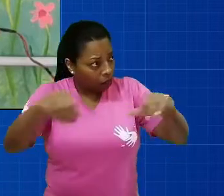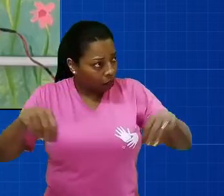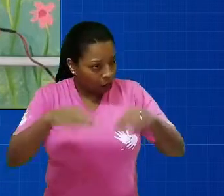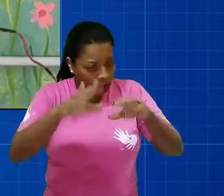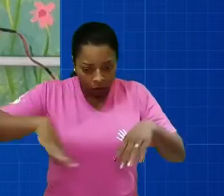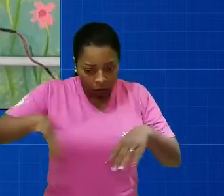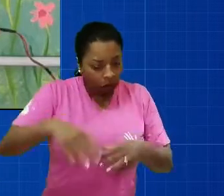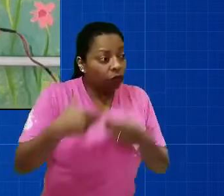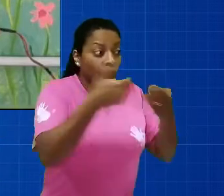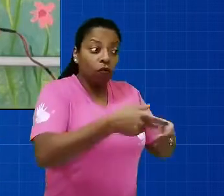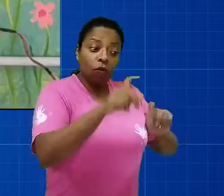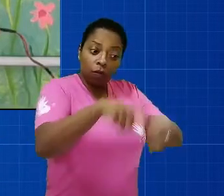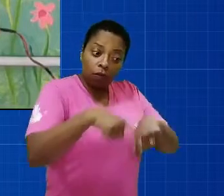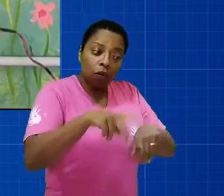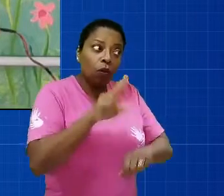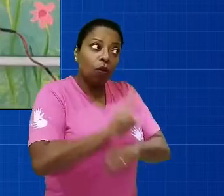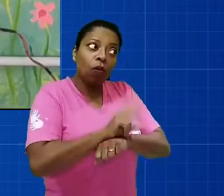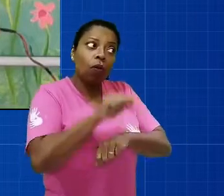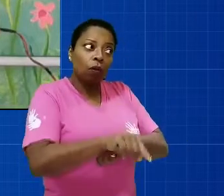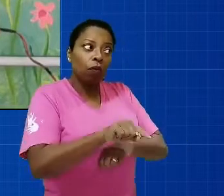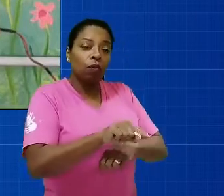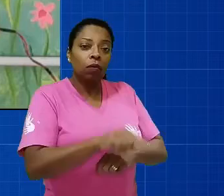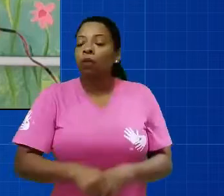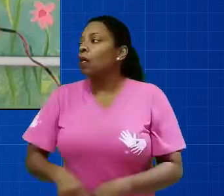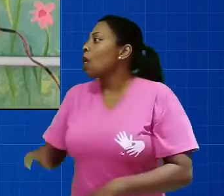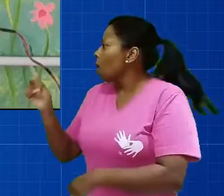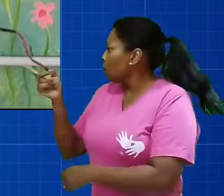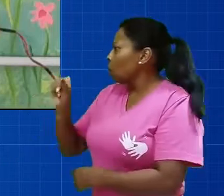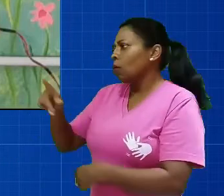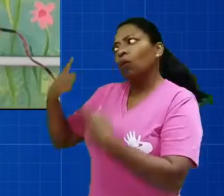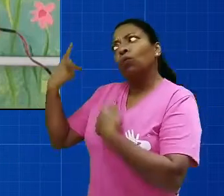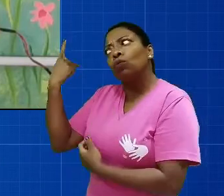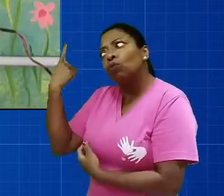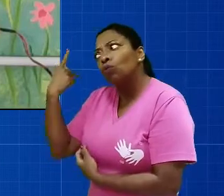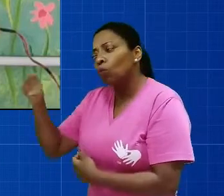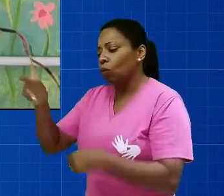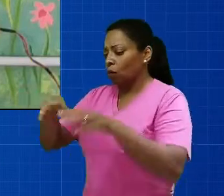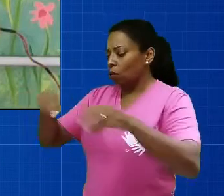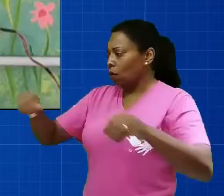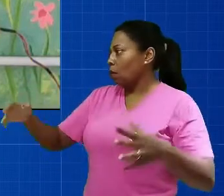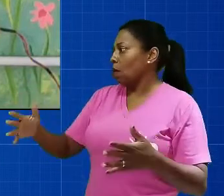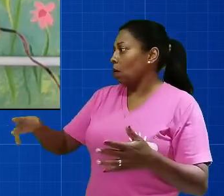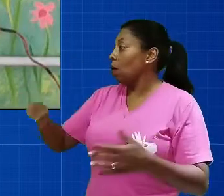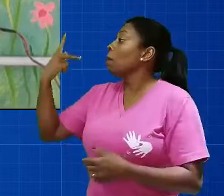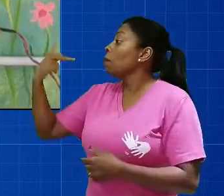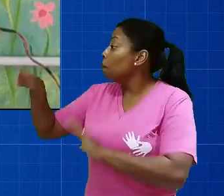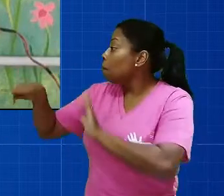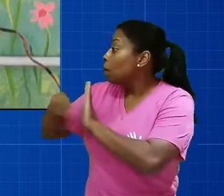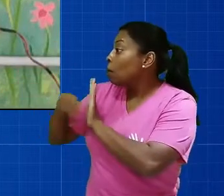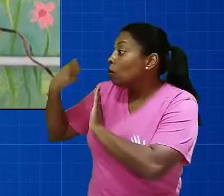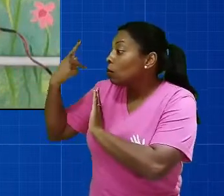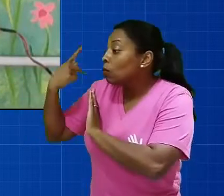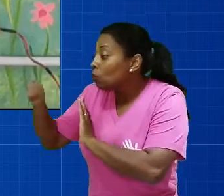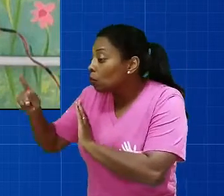aqui. Hassan então disse: de jeito nenhum, as suas terras são tão pequenas, vão ficar menores ainda.